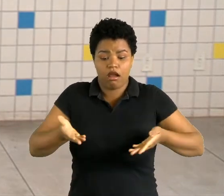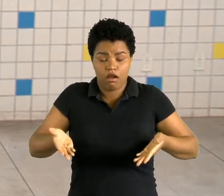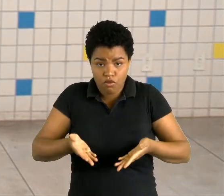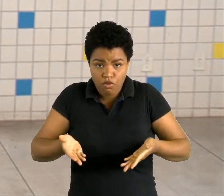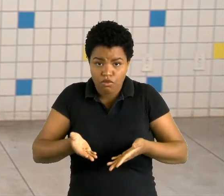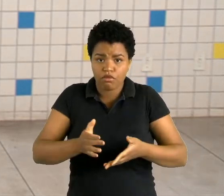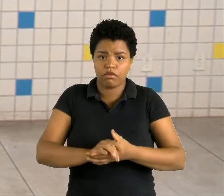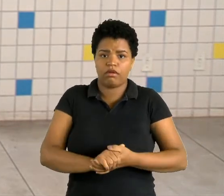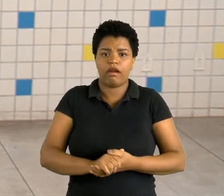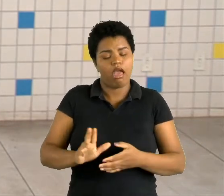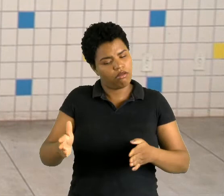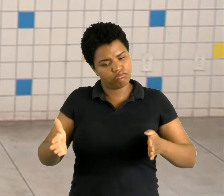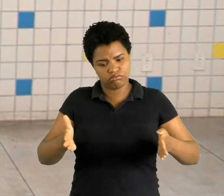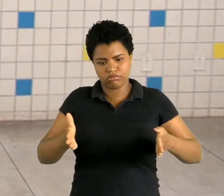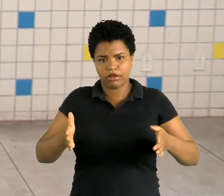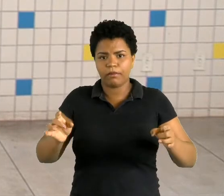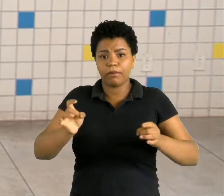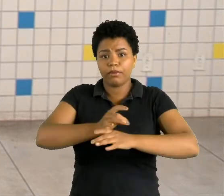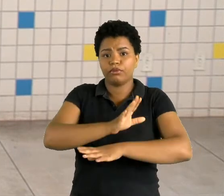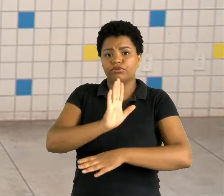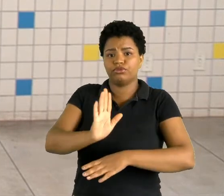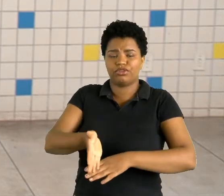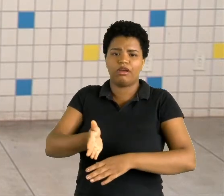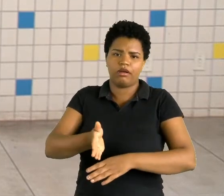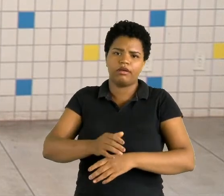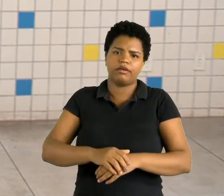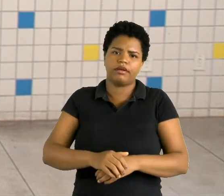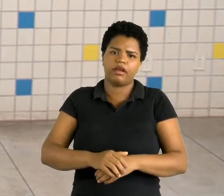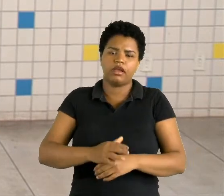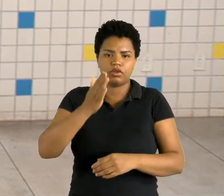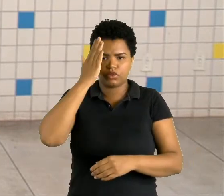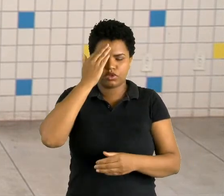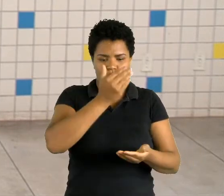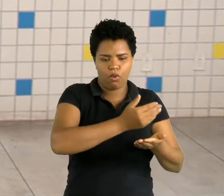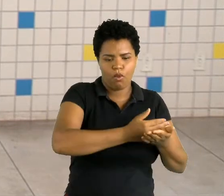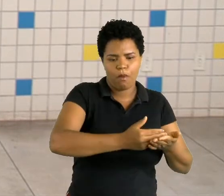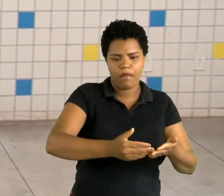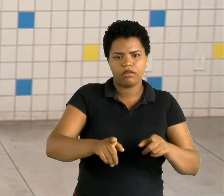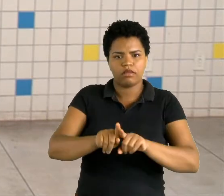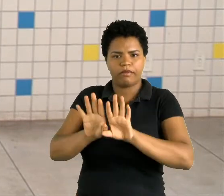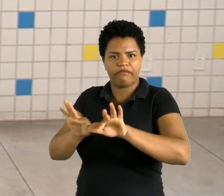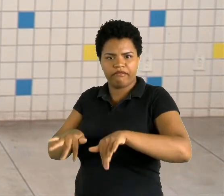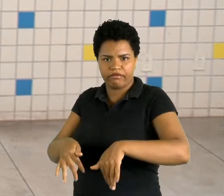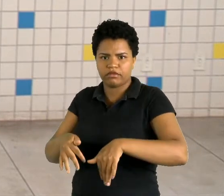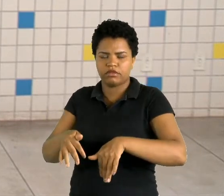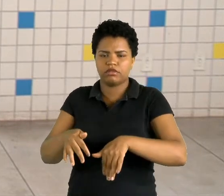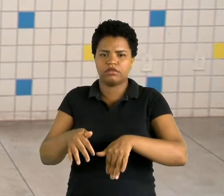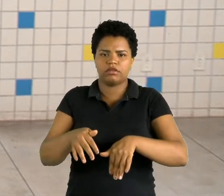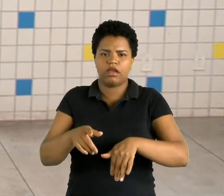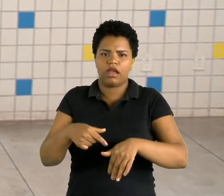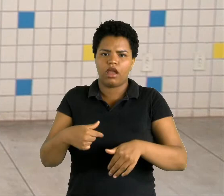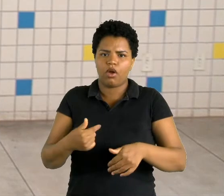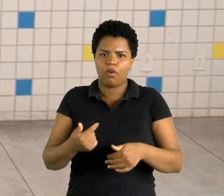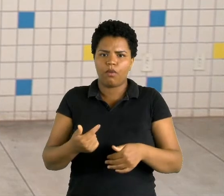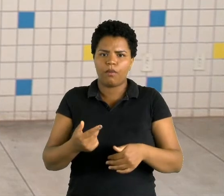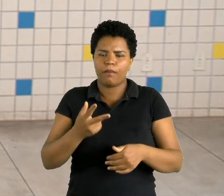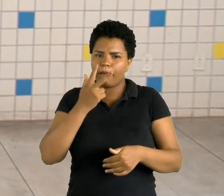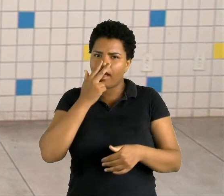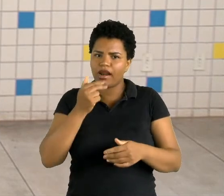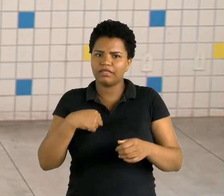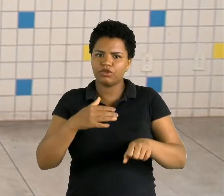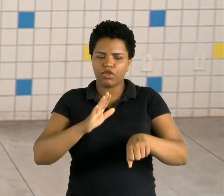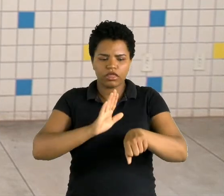por um período determinado. Então eu sei quando começa e quando finaliza. É algo ali que tem uma janela temporal